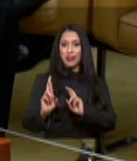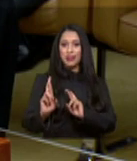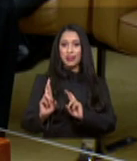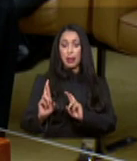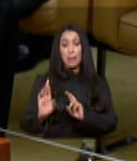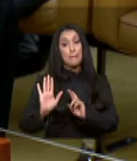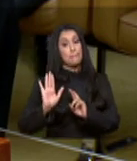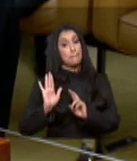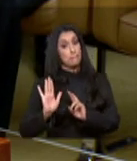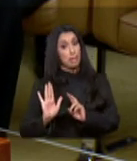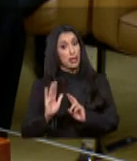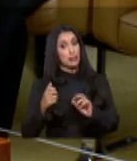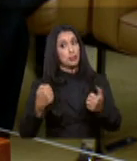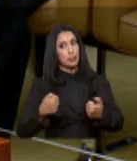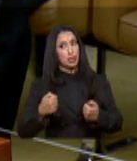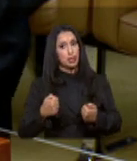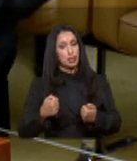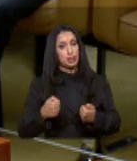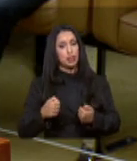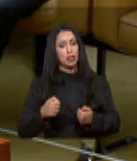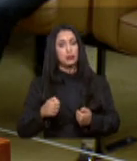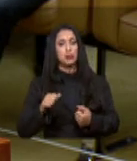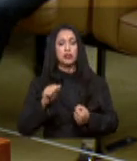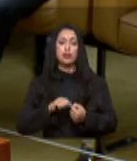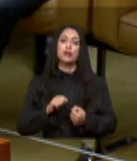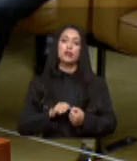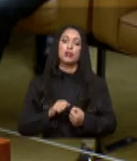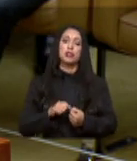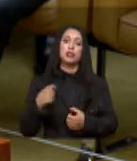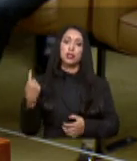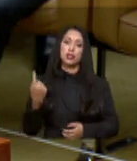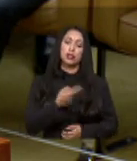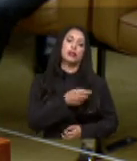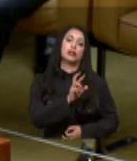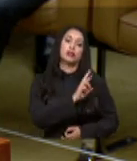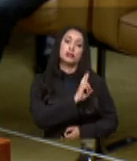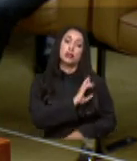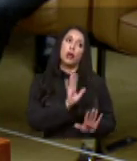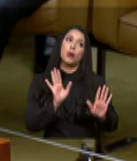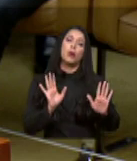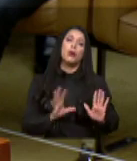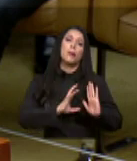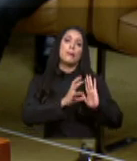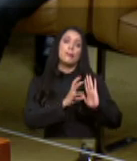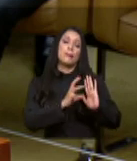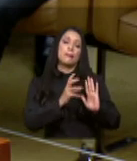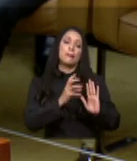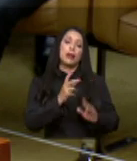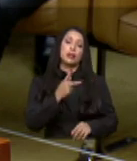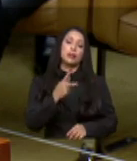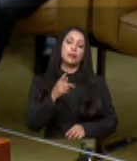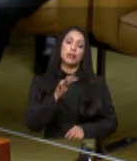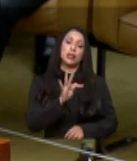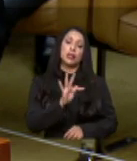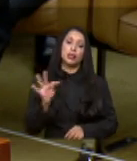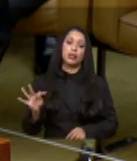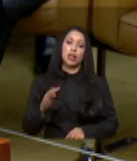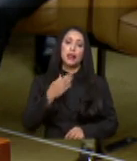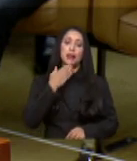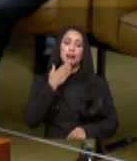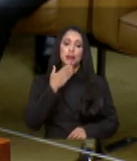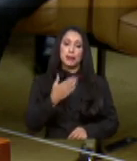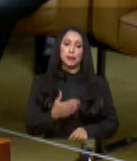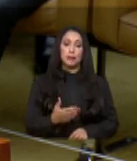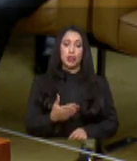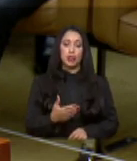façamos, desde já, a nossa parte. Sendo assim, excelências, o Partido dos Trabalhadores pede pela procedência da presente arguição dos